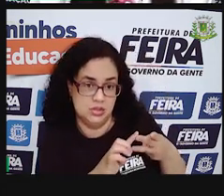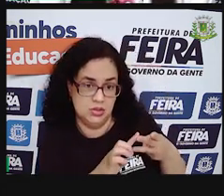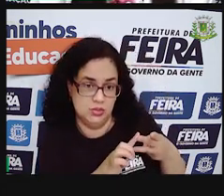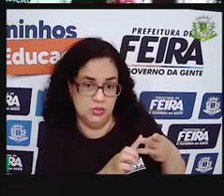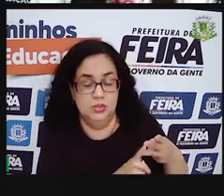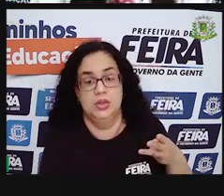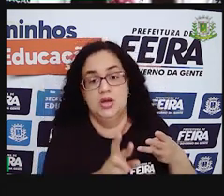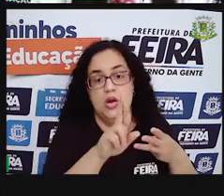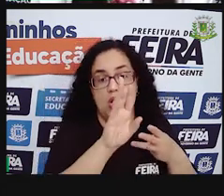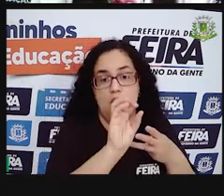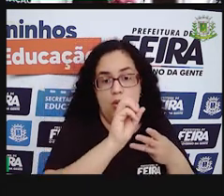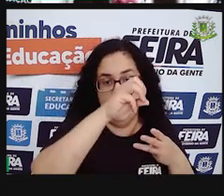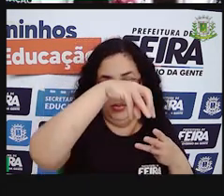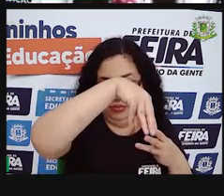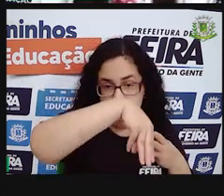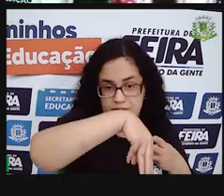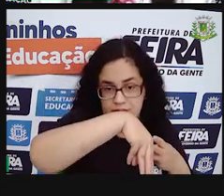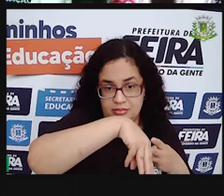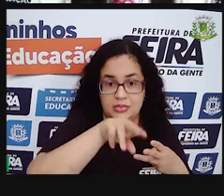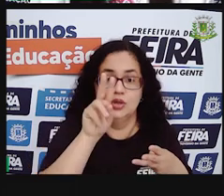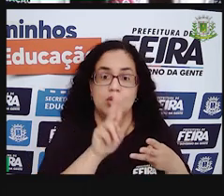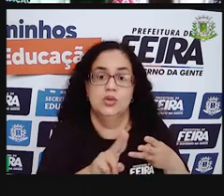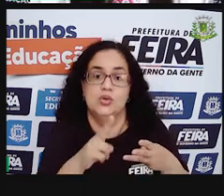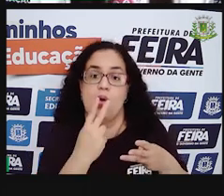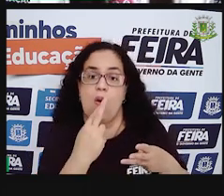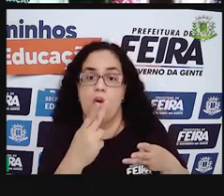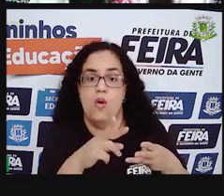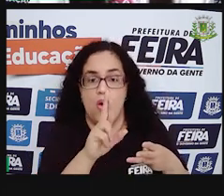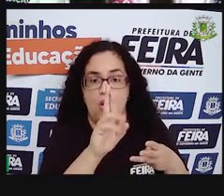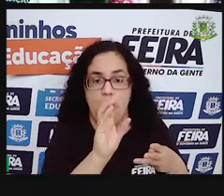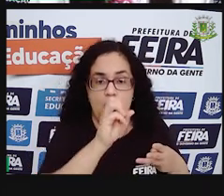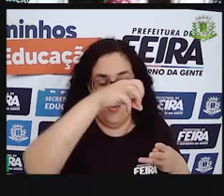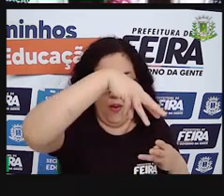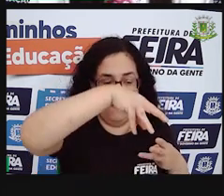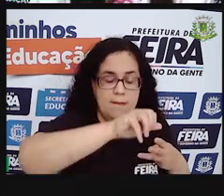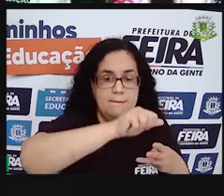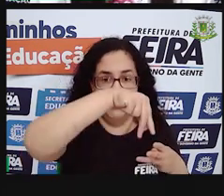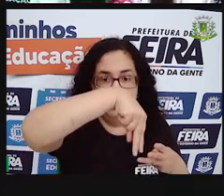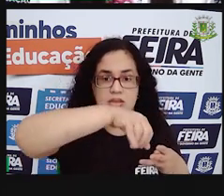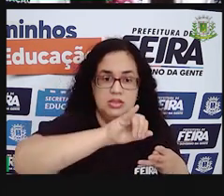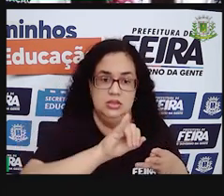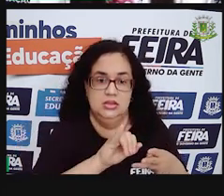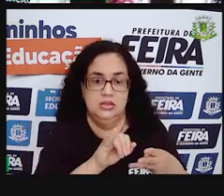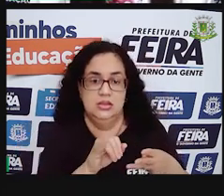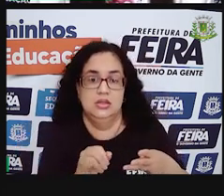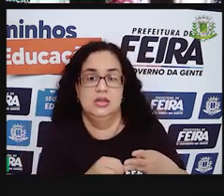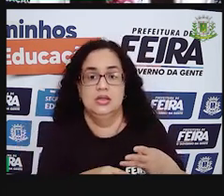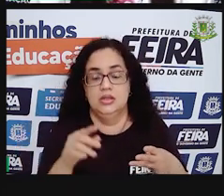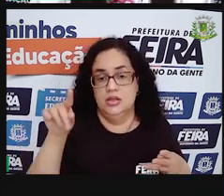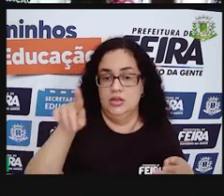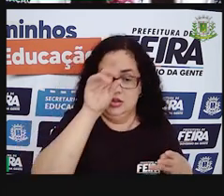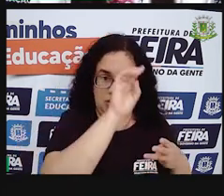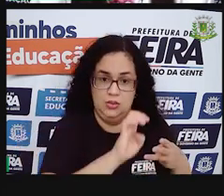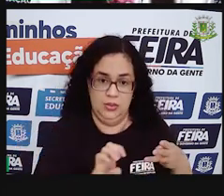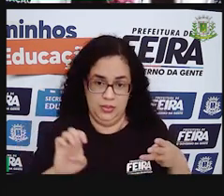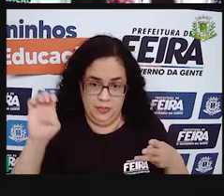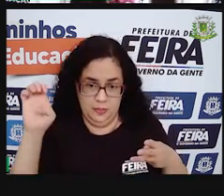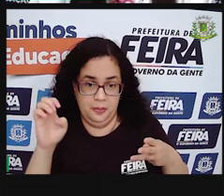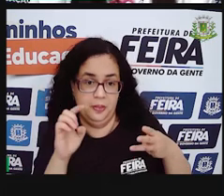O segundo é o rom, que utiliza o romani, e são oriundos especialmente do leste